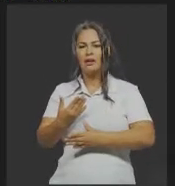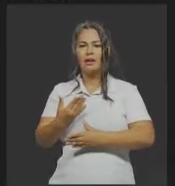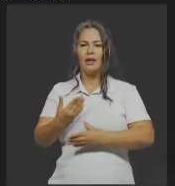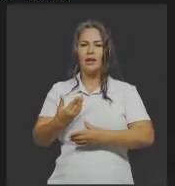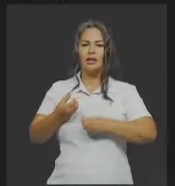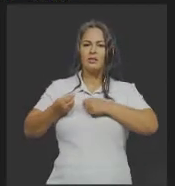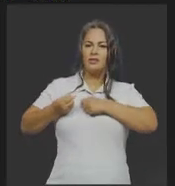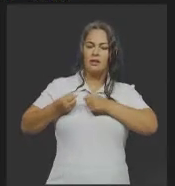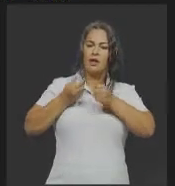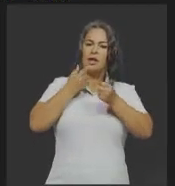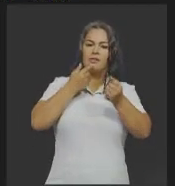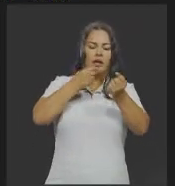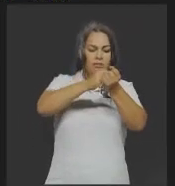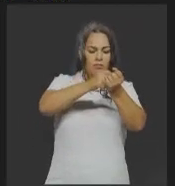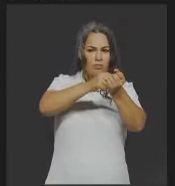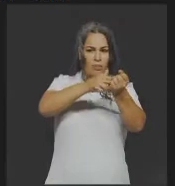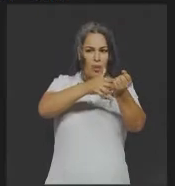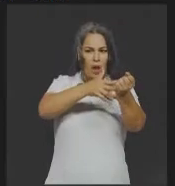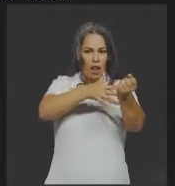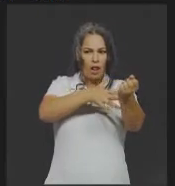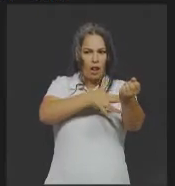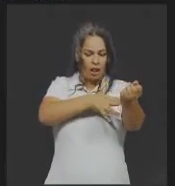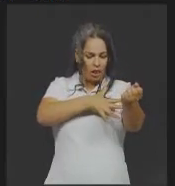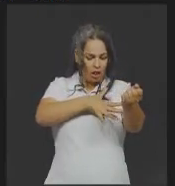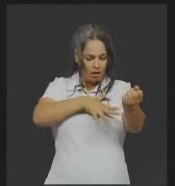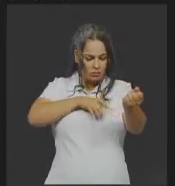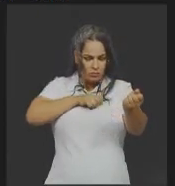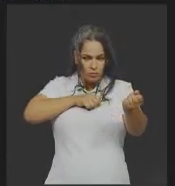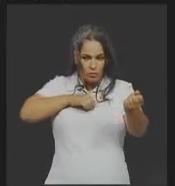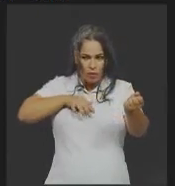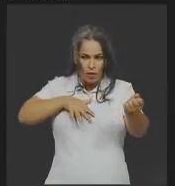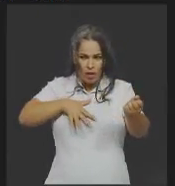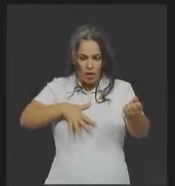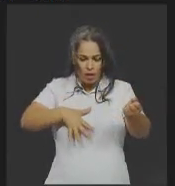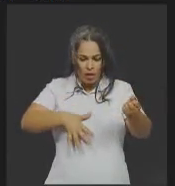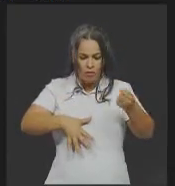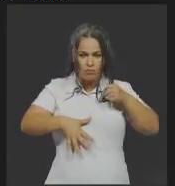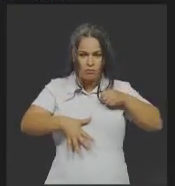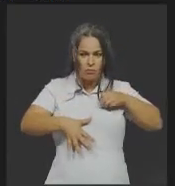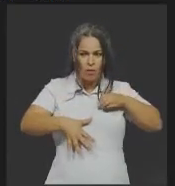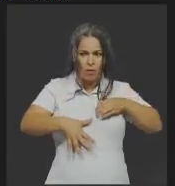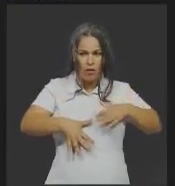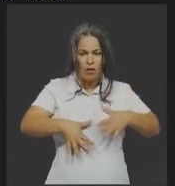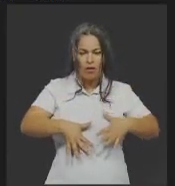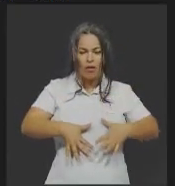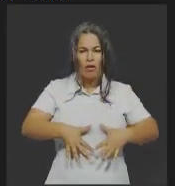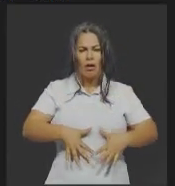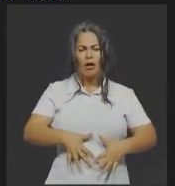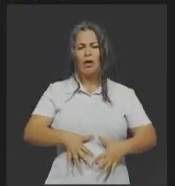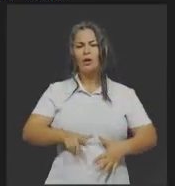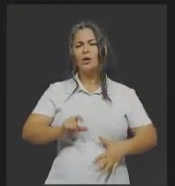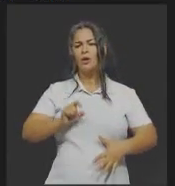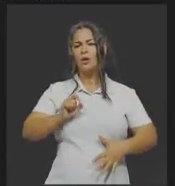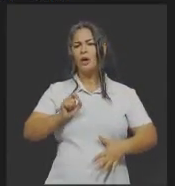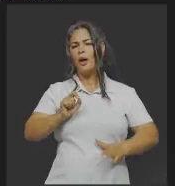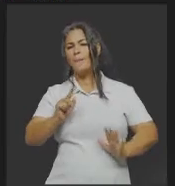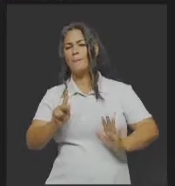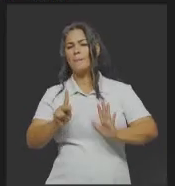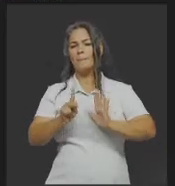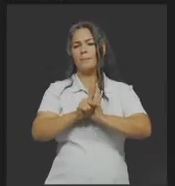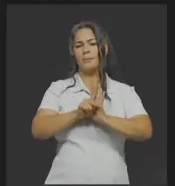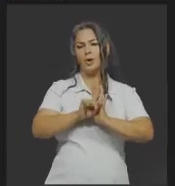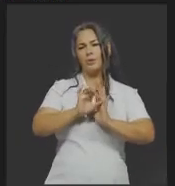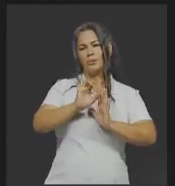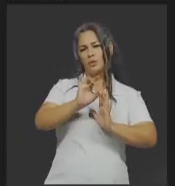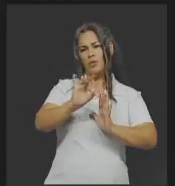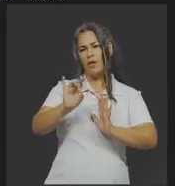no fluxo sanguíneo ou em outros fluidos corporais, exercendo um efeito específico sobre uma